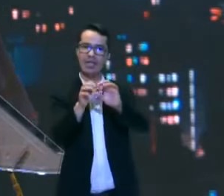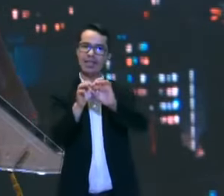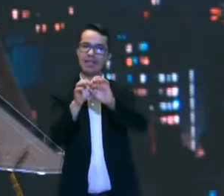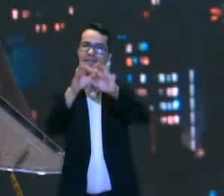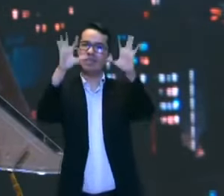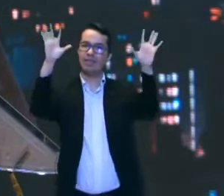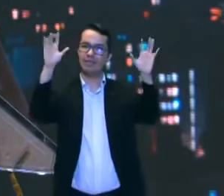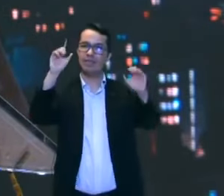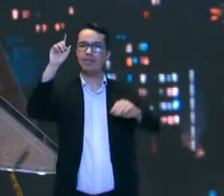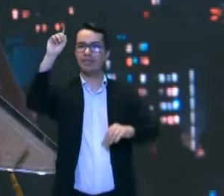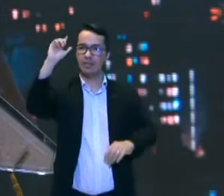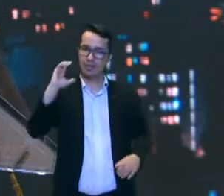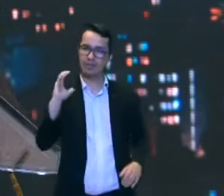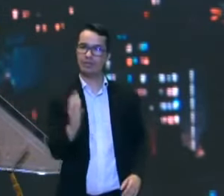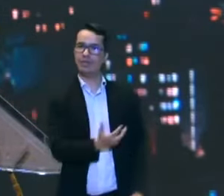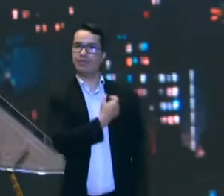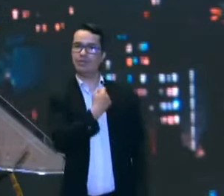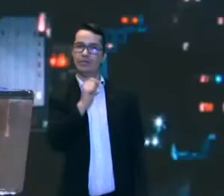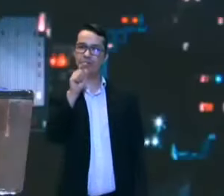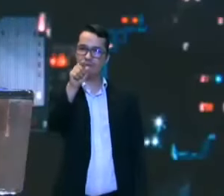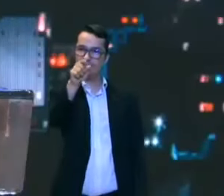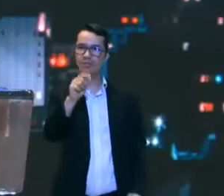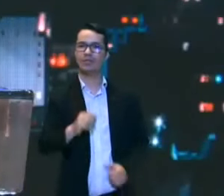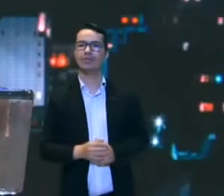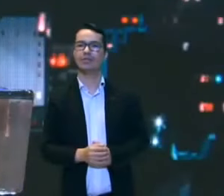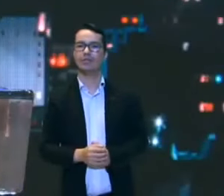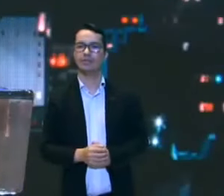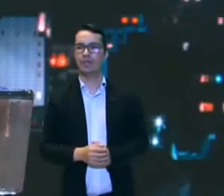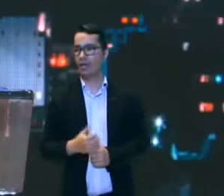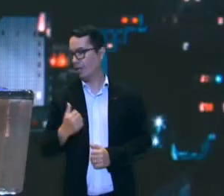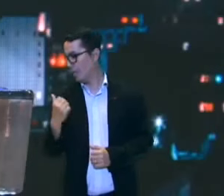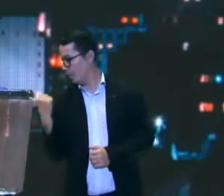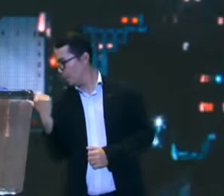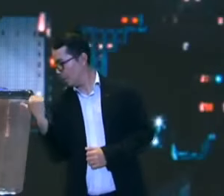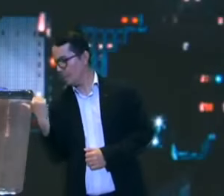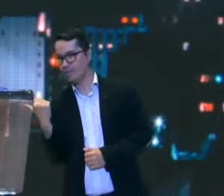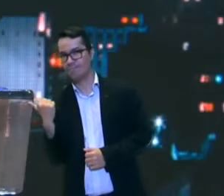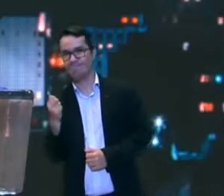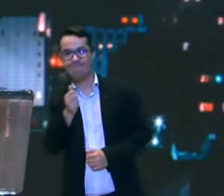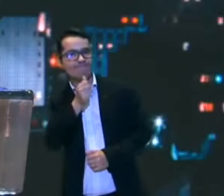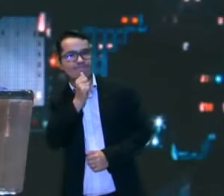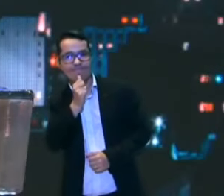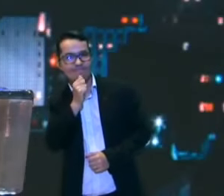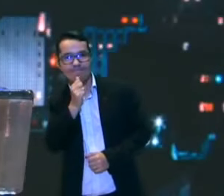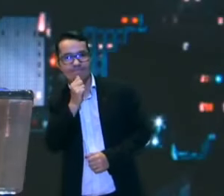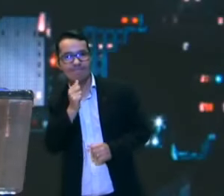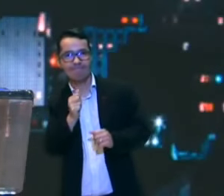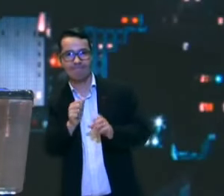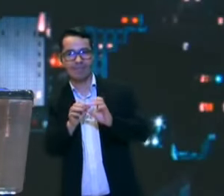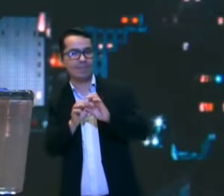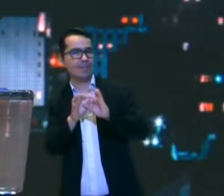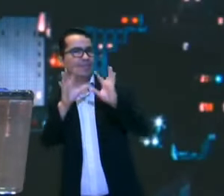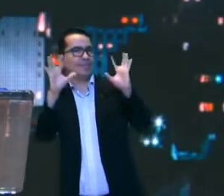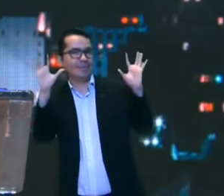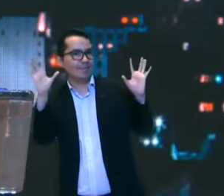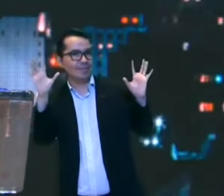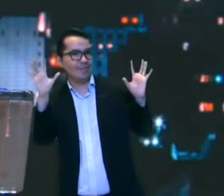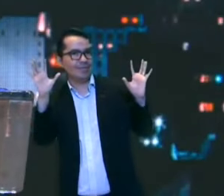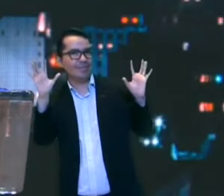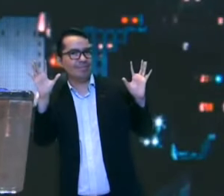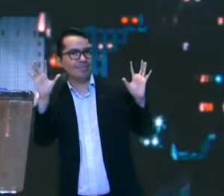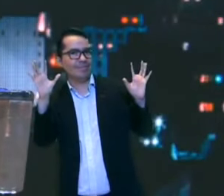resgatou? Teu irmão está sendo resgatado. Não use mal a liberdade que Deus te